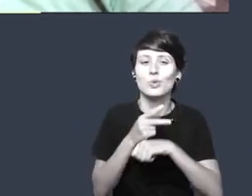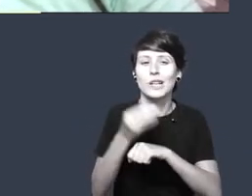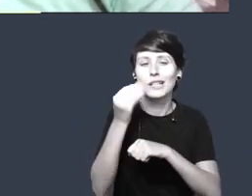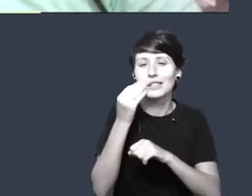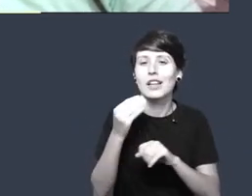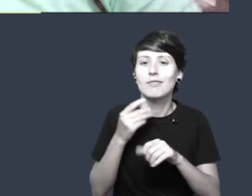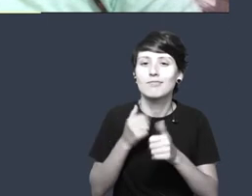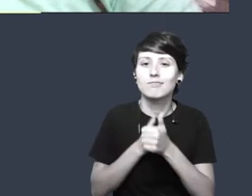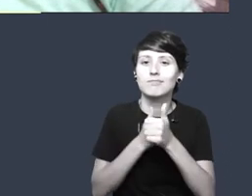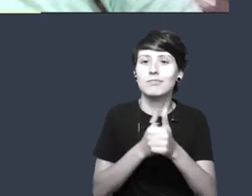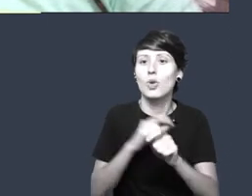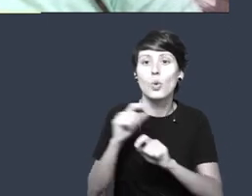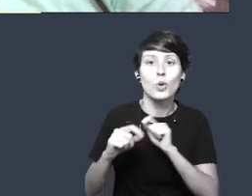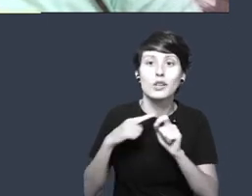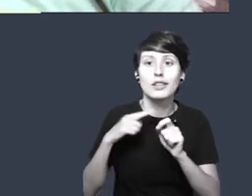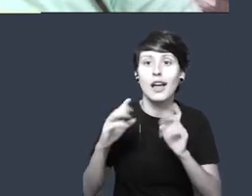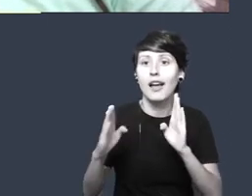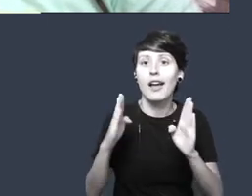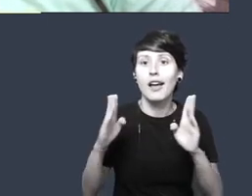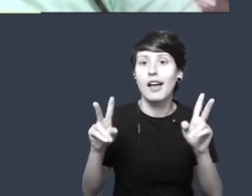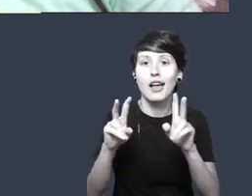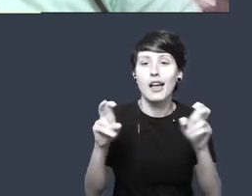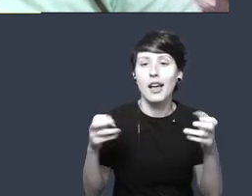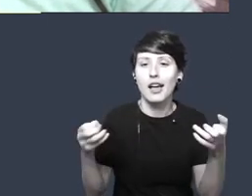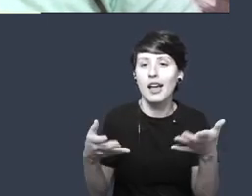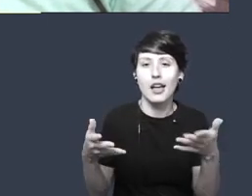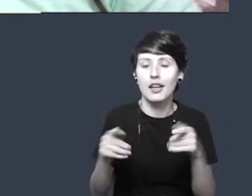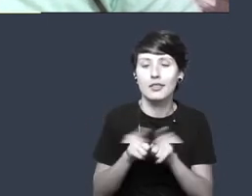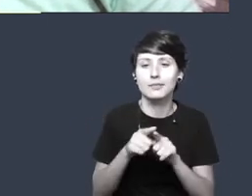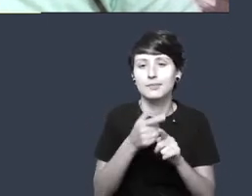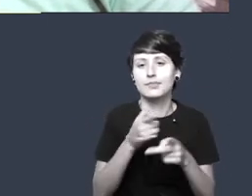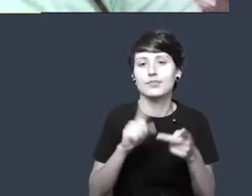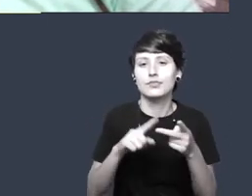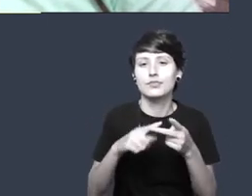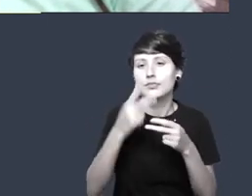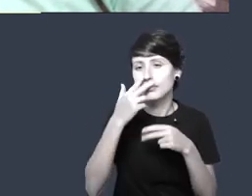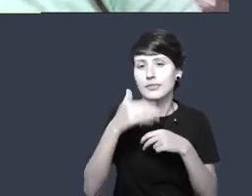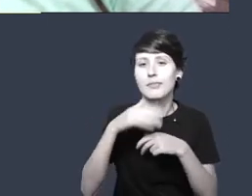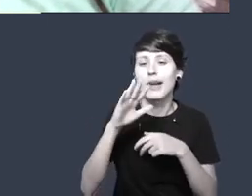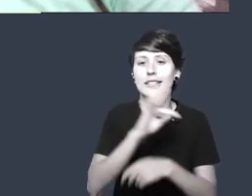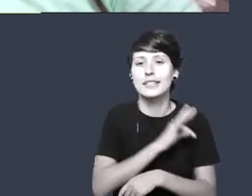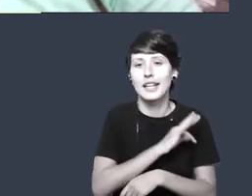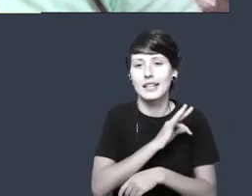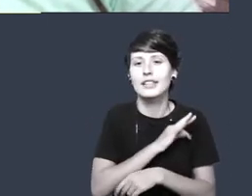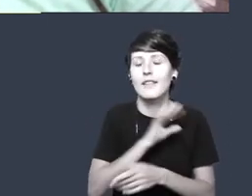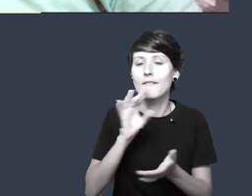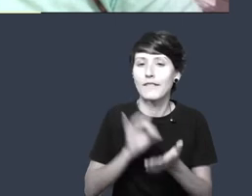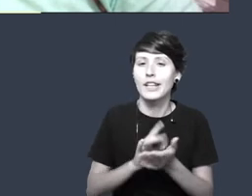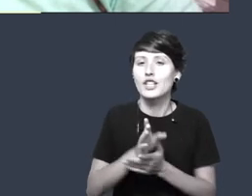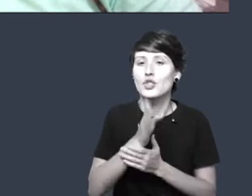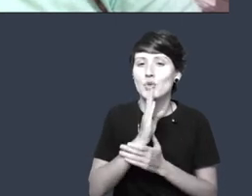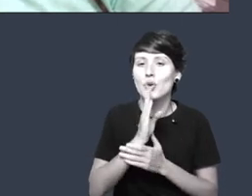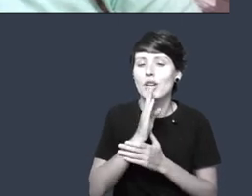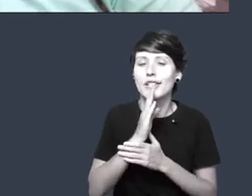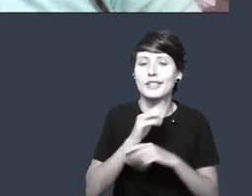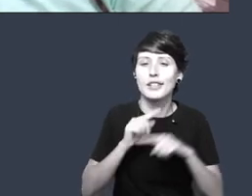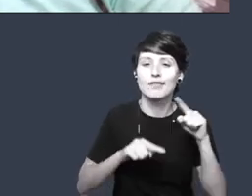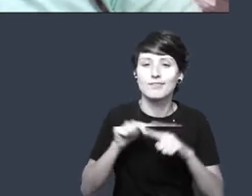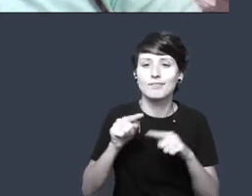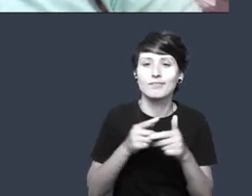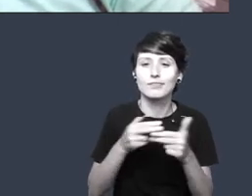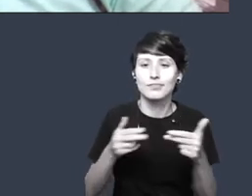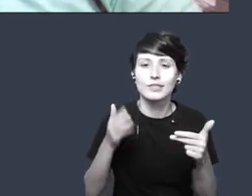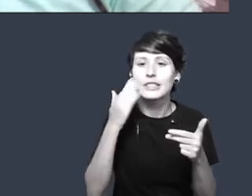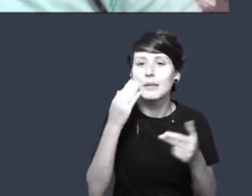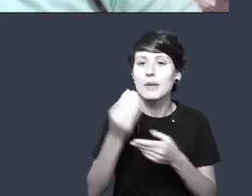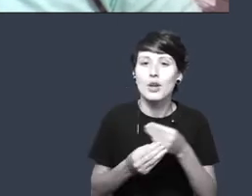o que está acontecendo. A outra parte, que é a parte que eu diria que é a parte mais técnica, é você realmente conhecer essas ferramentas e saber como é que essas